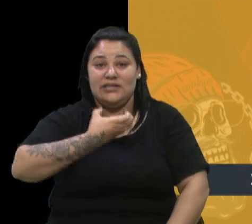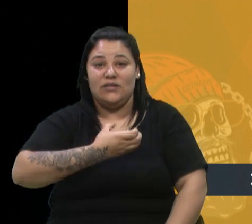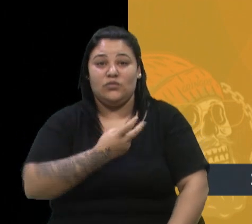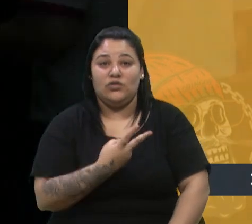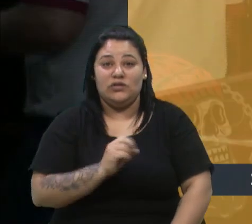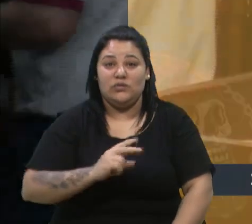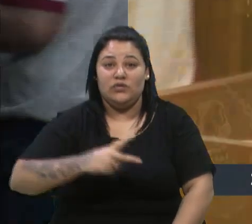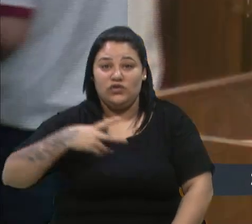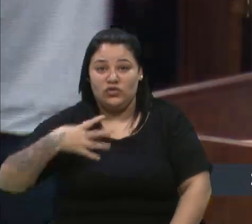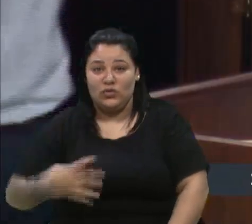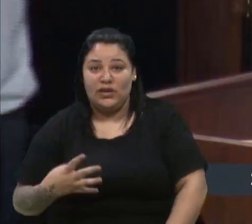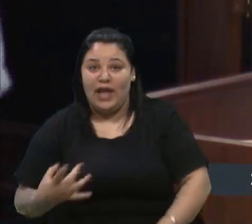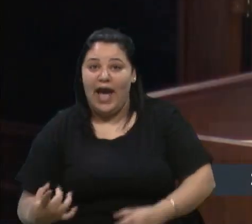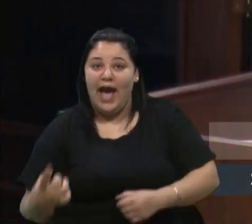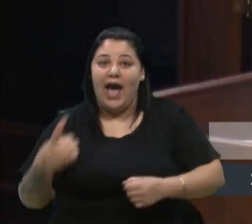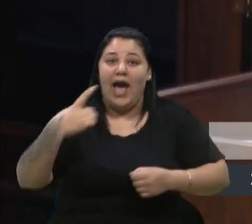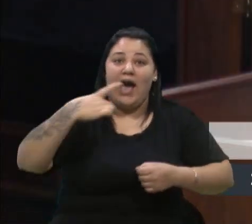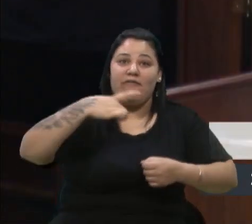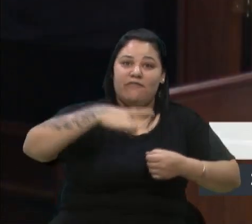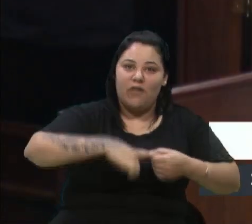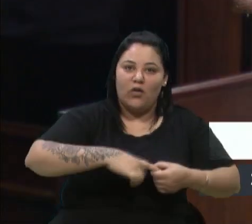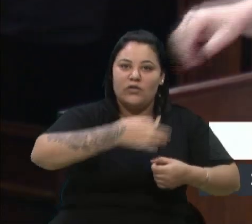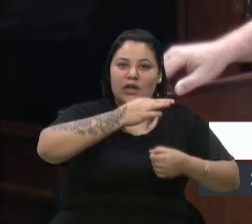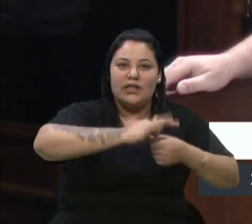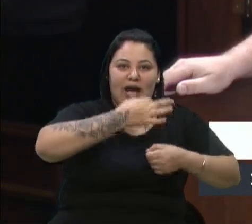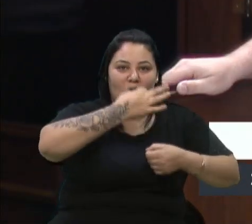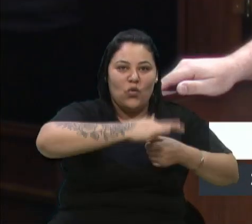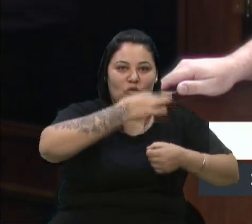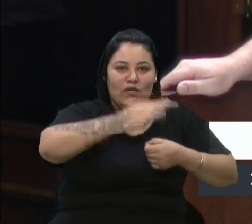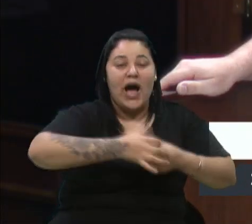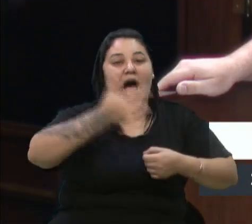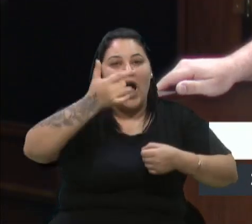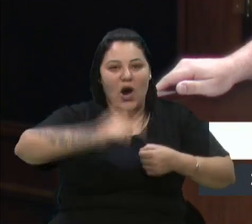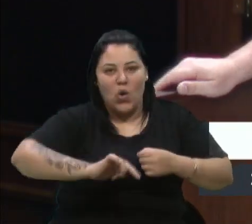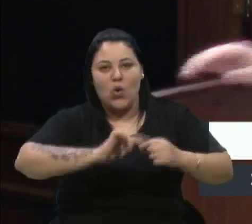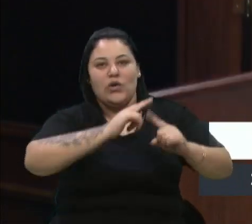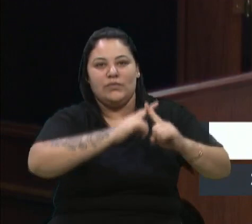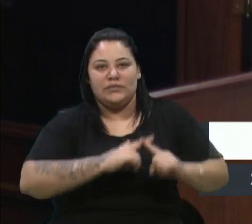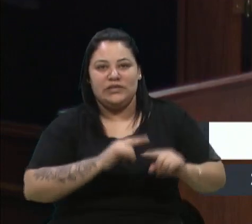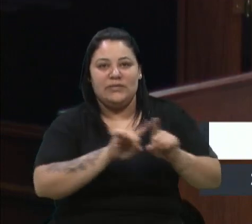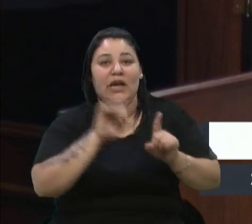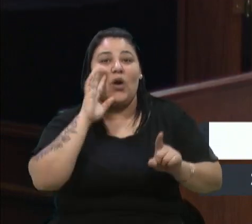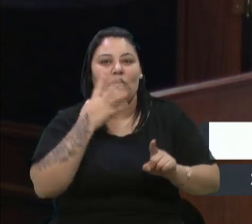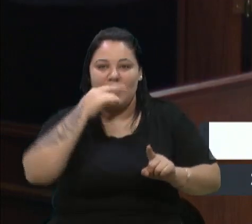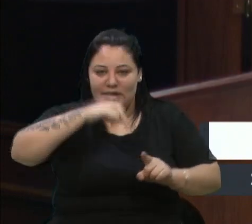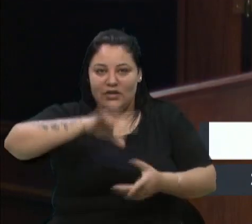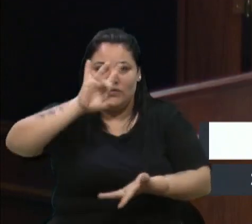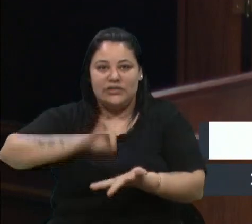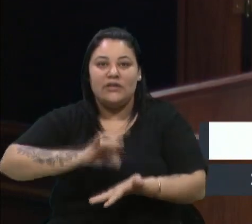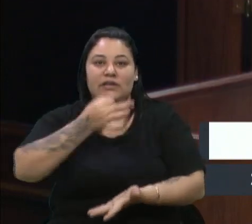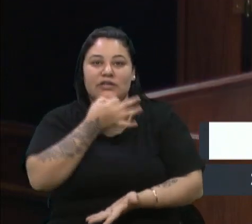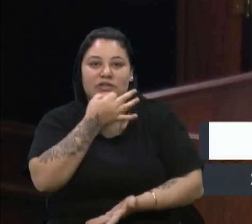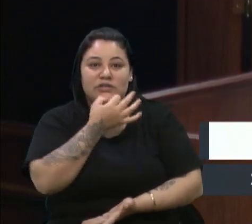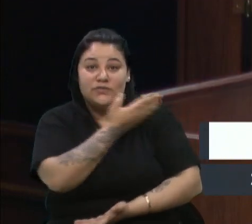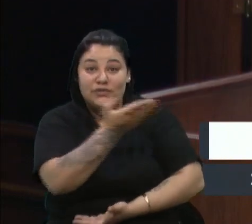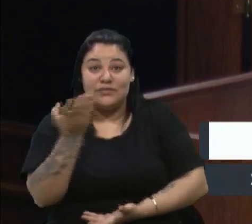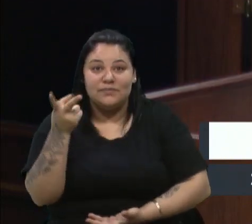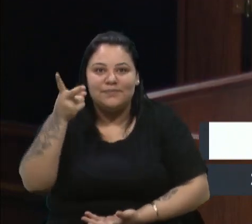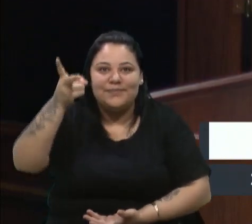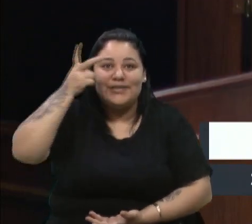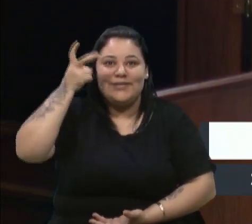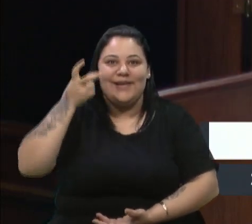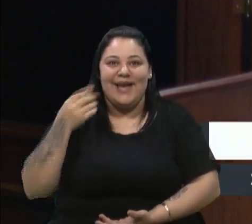a volta da uva, que vai ser uma outra prova que vai acontecer aqui em Caxias do Sul. Então, vocês para perceber